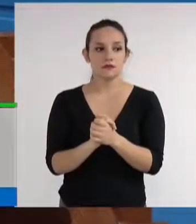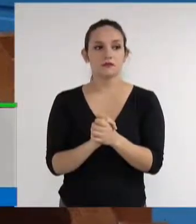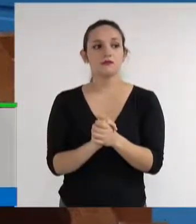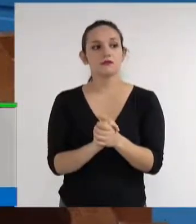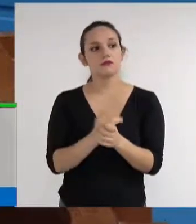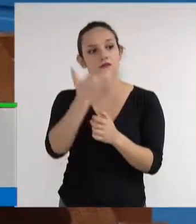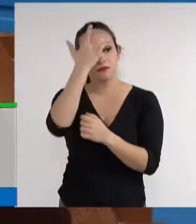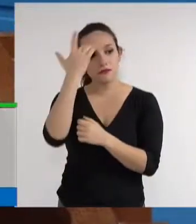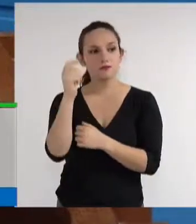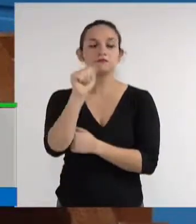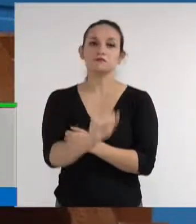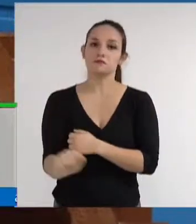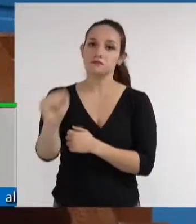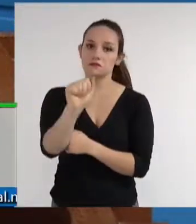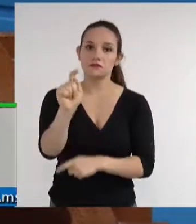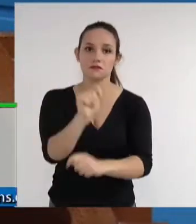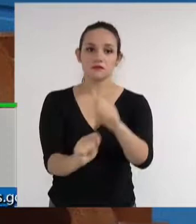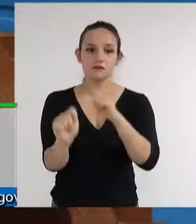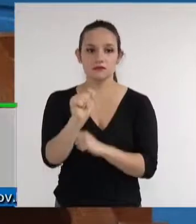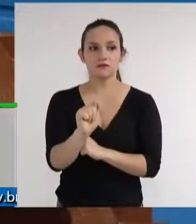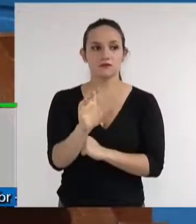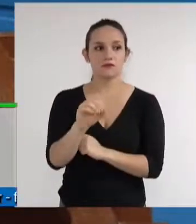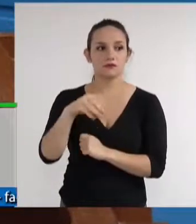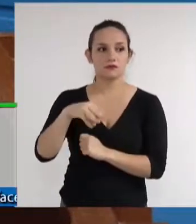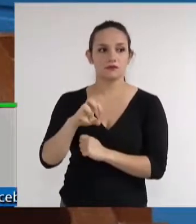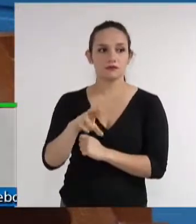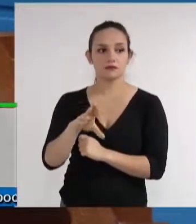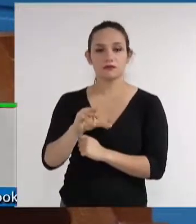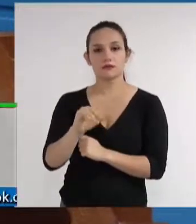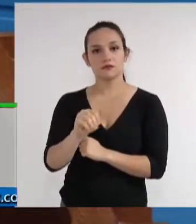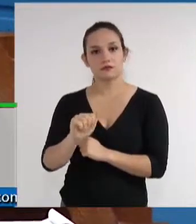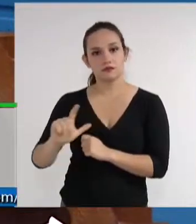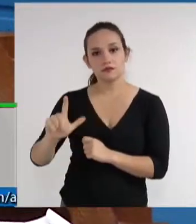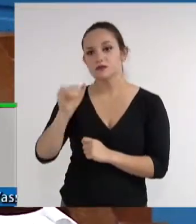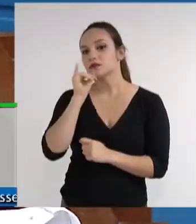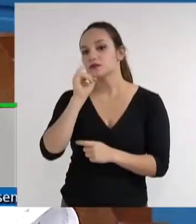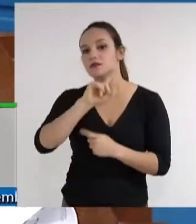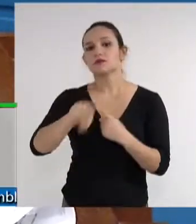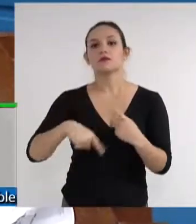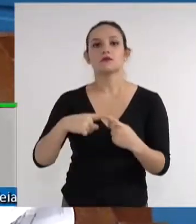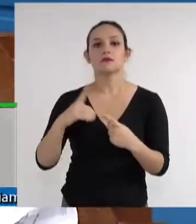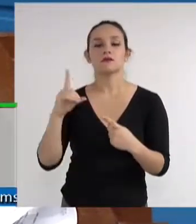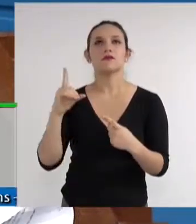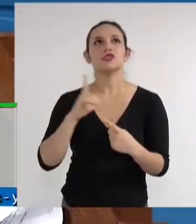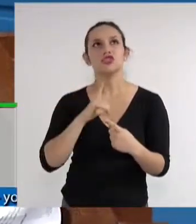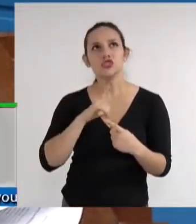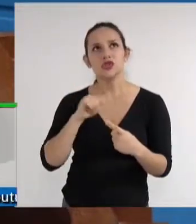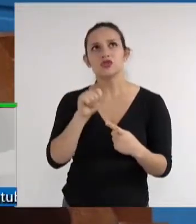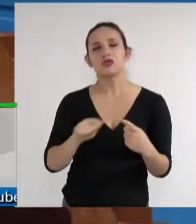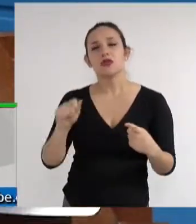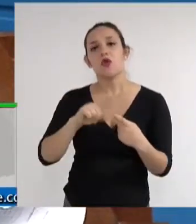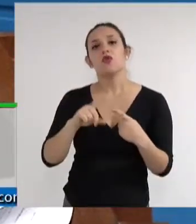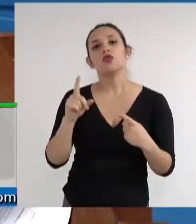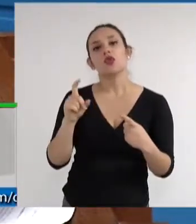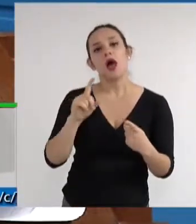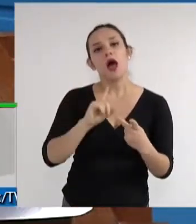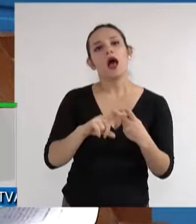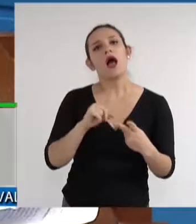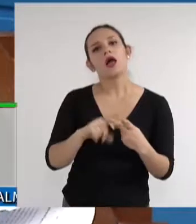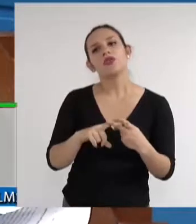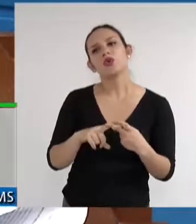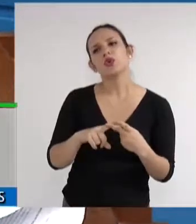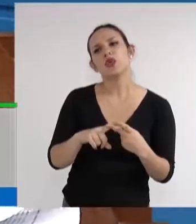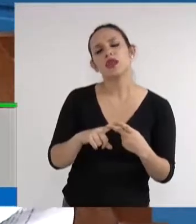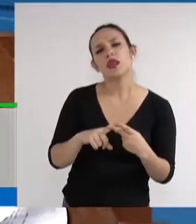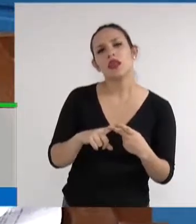das associações comerciais, de Dourados, estava de Naviraí, tinha, enfim, eram mais de